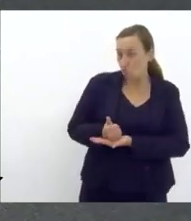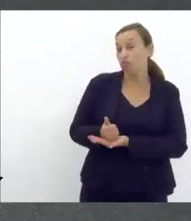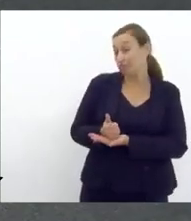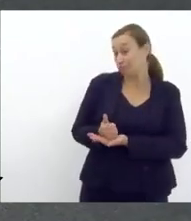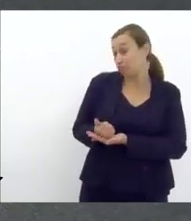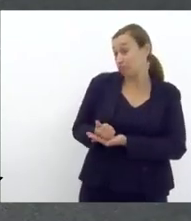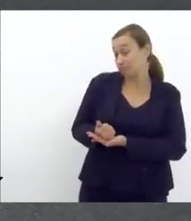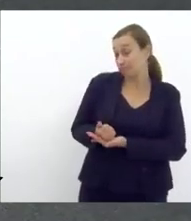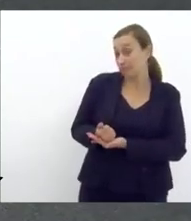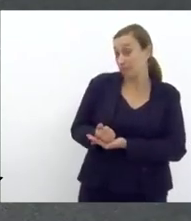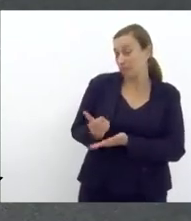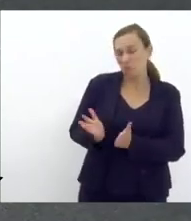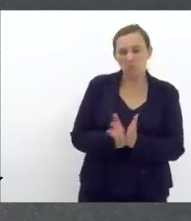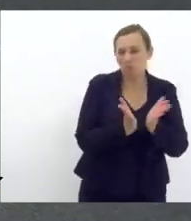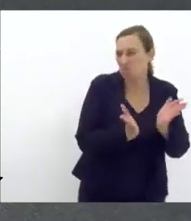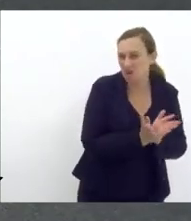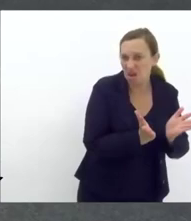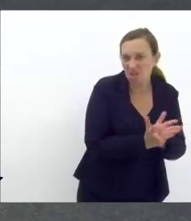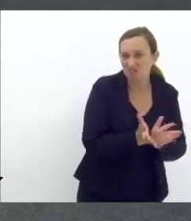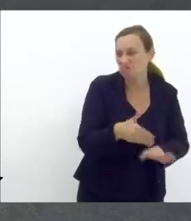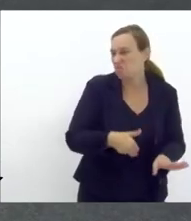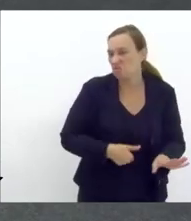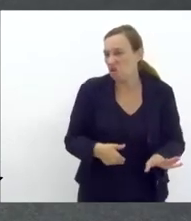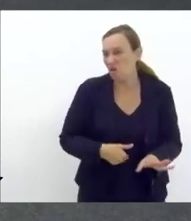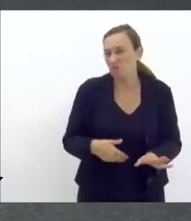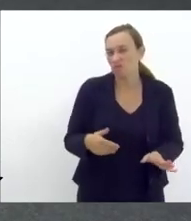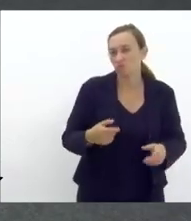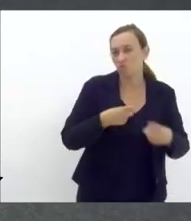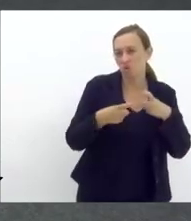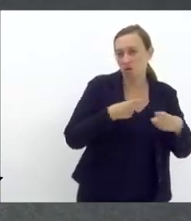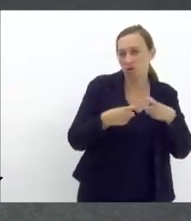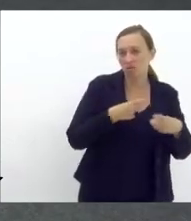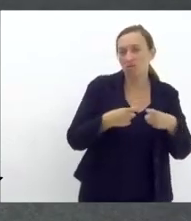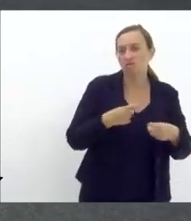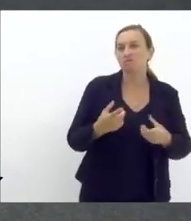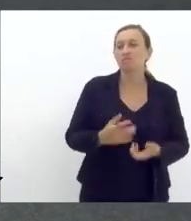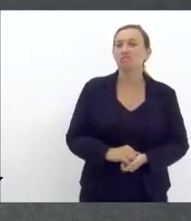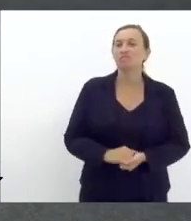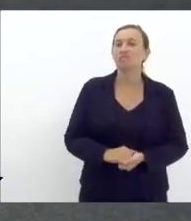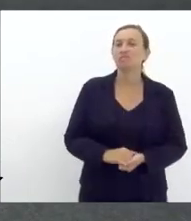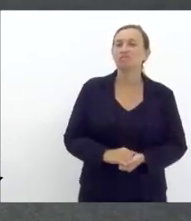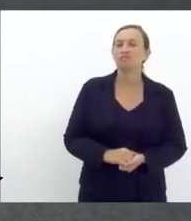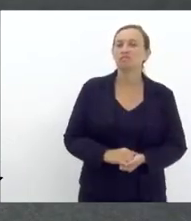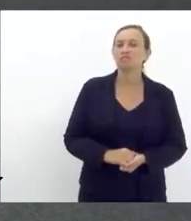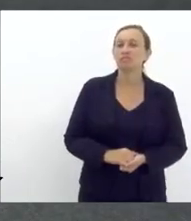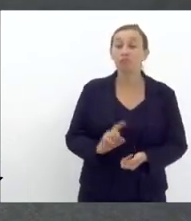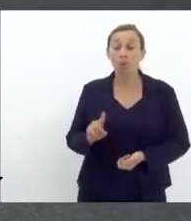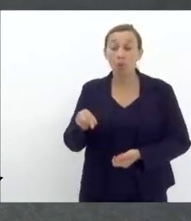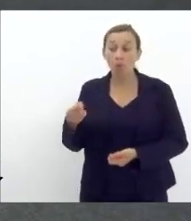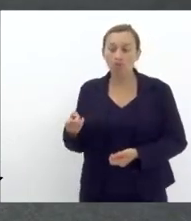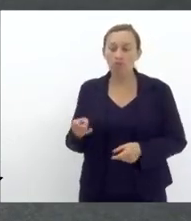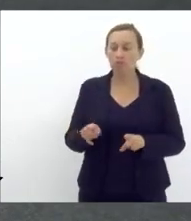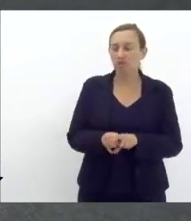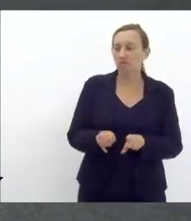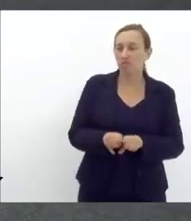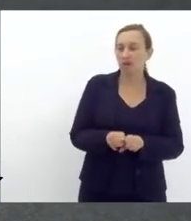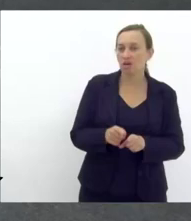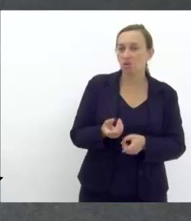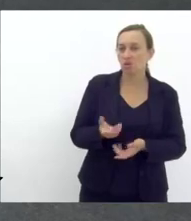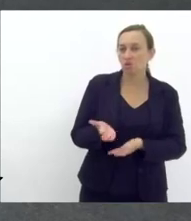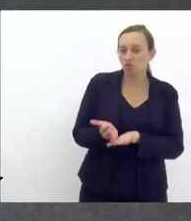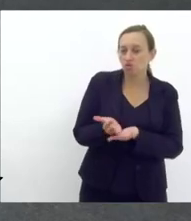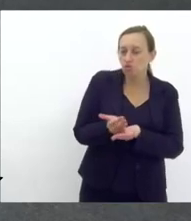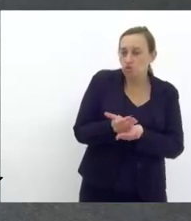com pobreza com miséria com guerra os brancos lucraram outro setor que lucraram